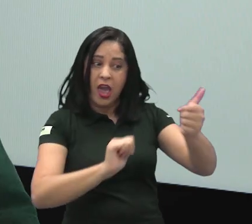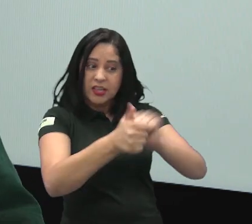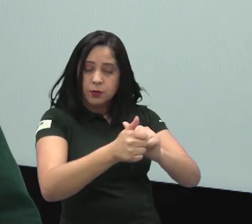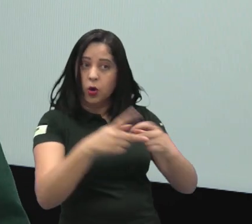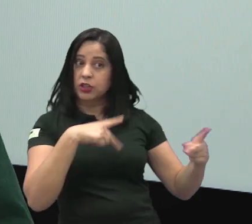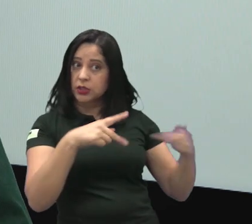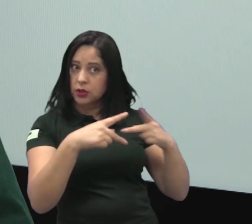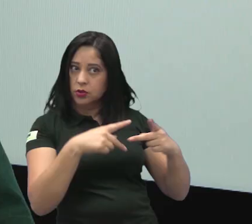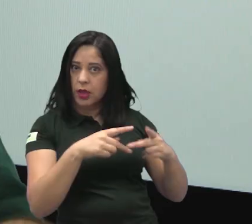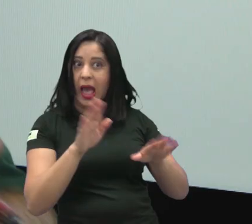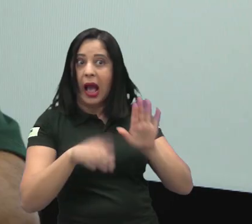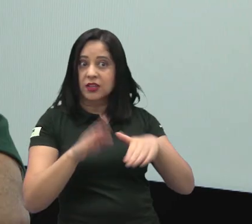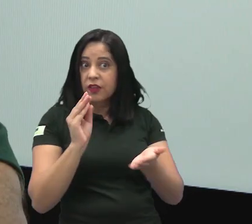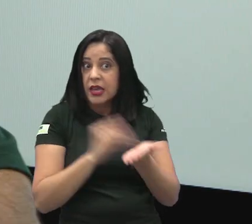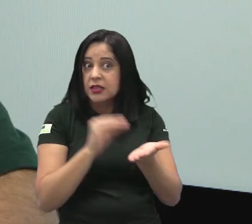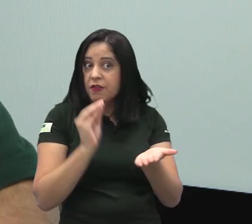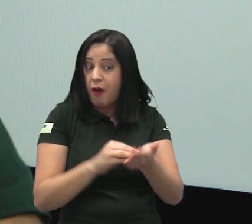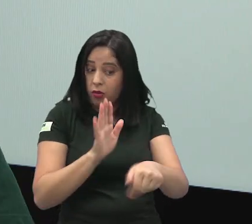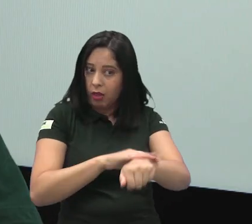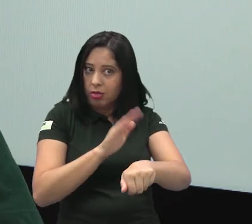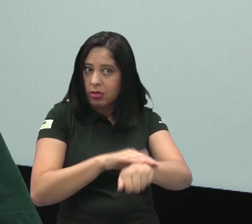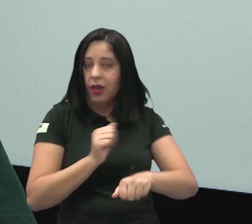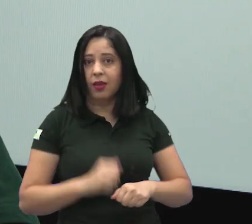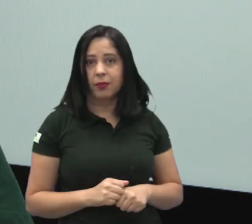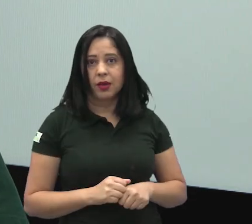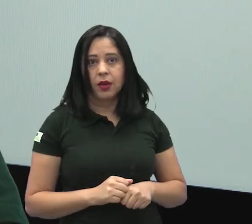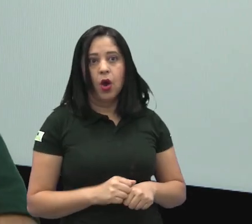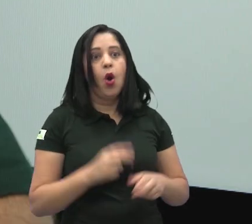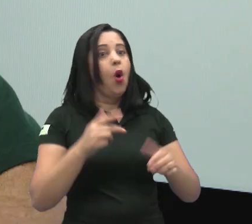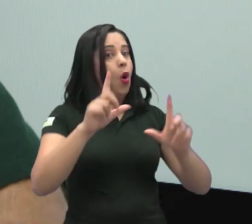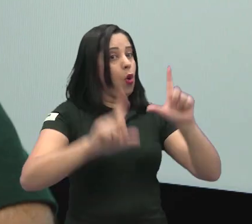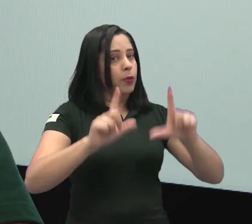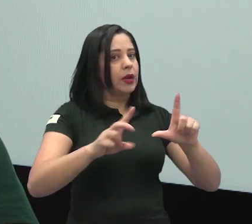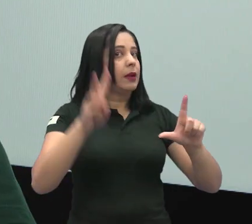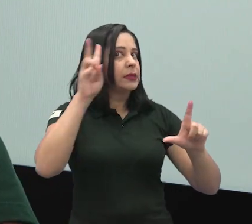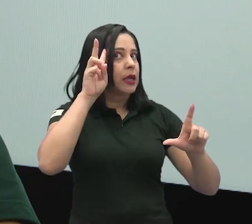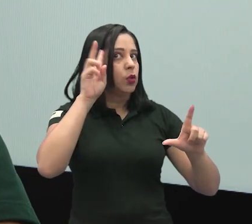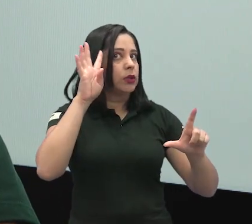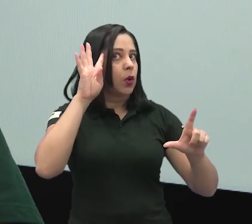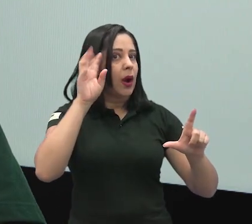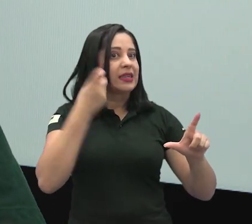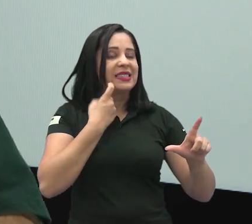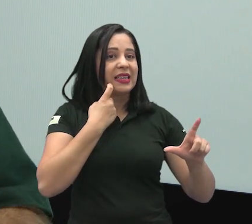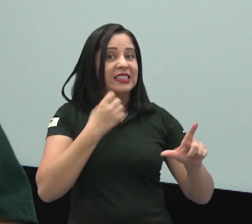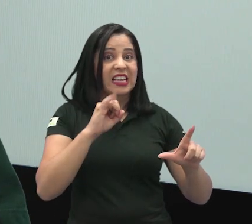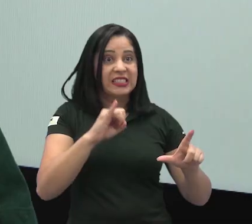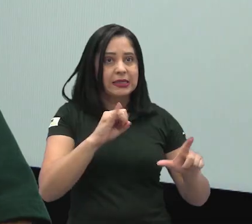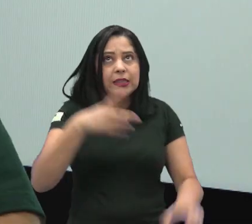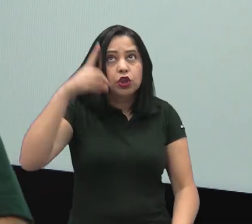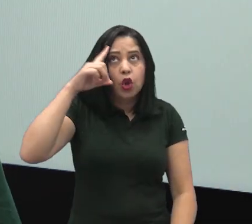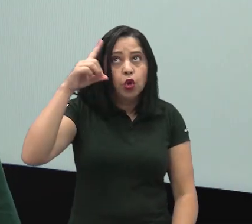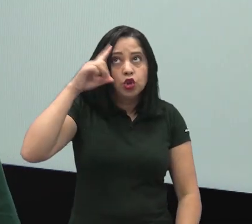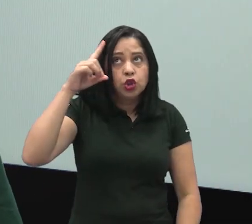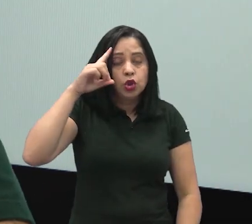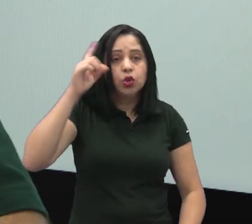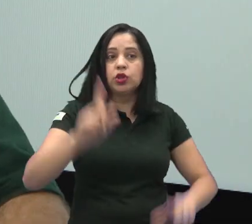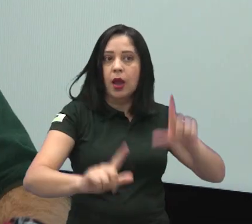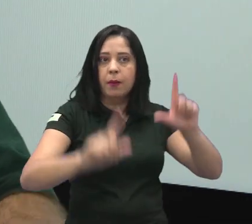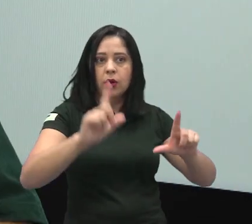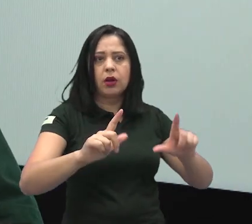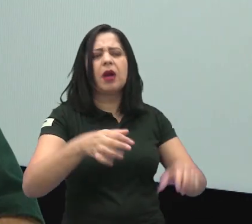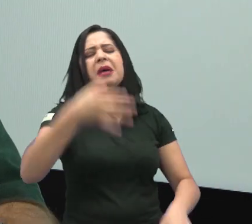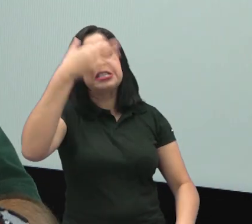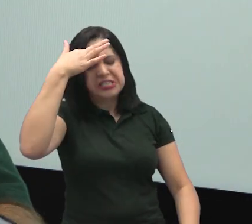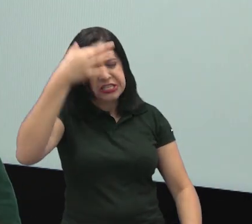São José e às vezes falta tempo. Às vezes eu comento aqui, o programa é segunda, quarta e sexta. Se a gente tivesse programa diário, a gente